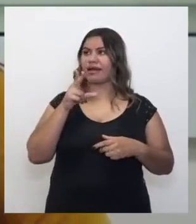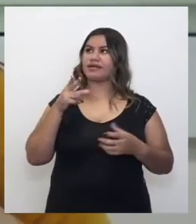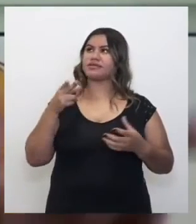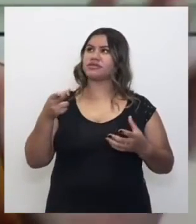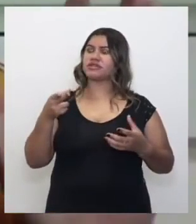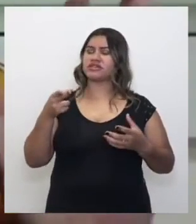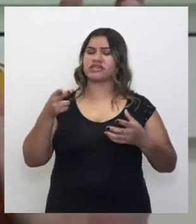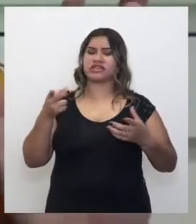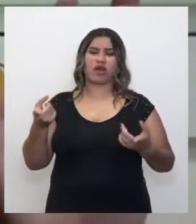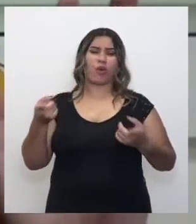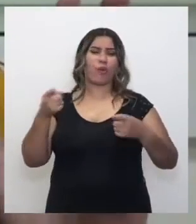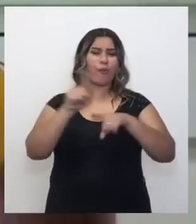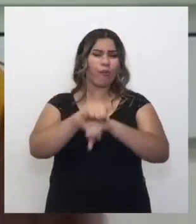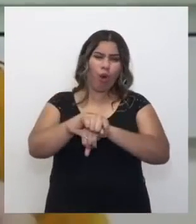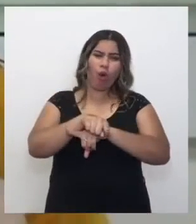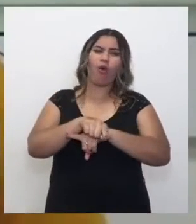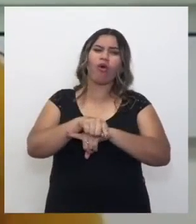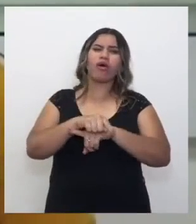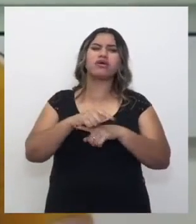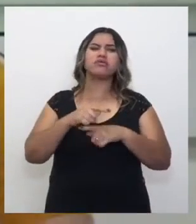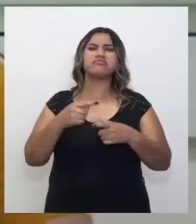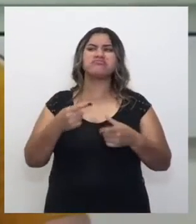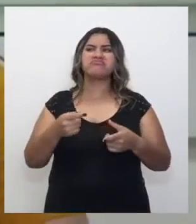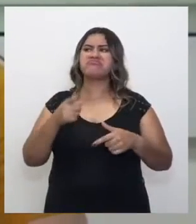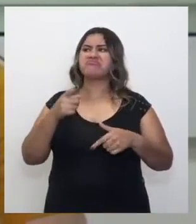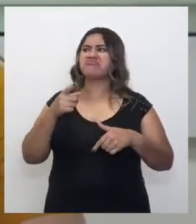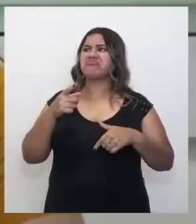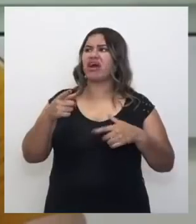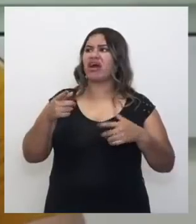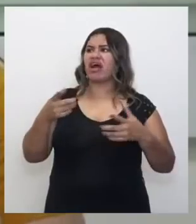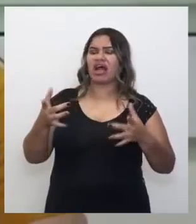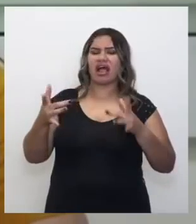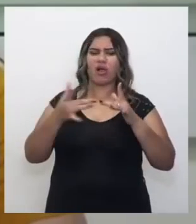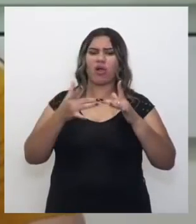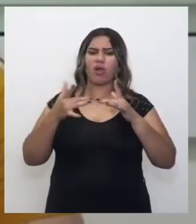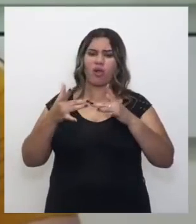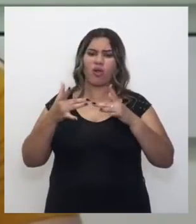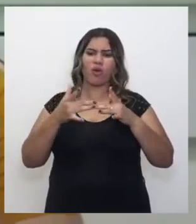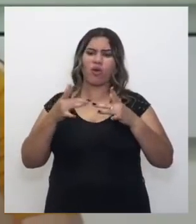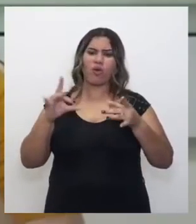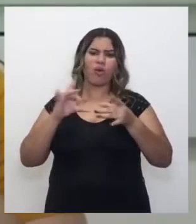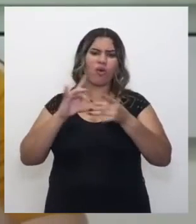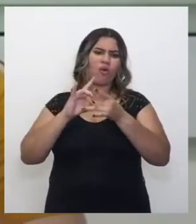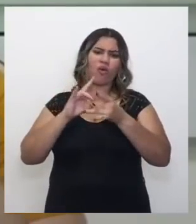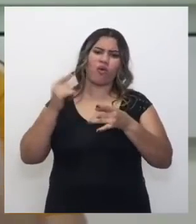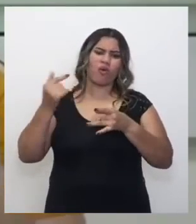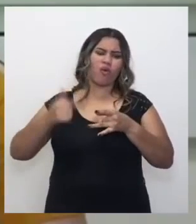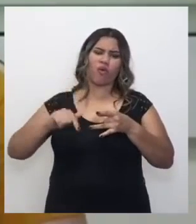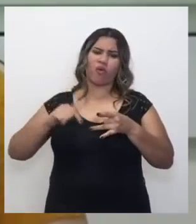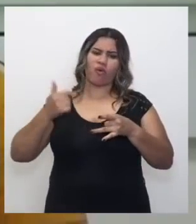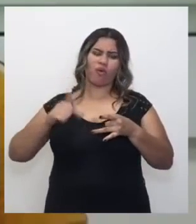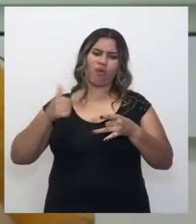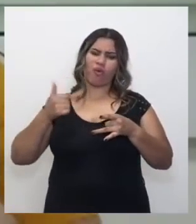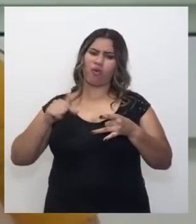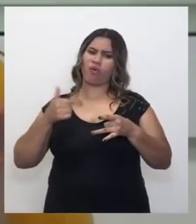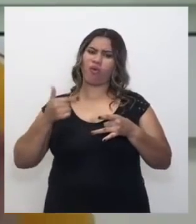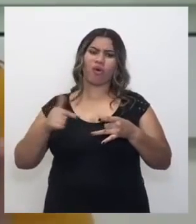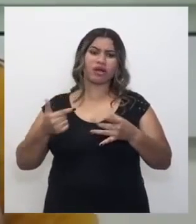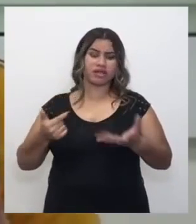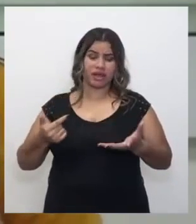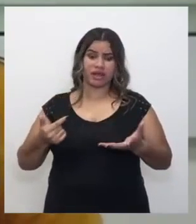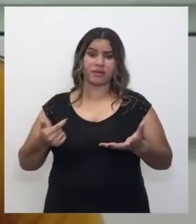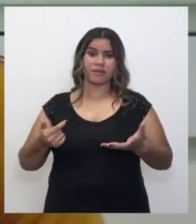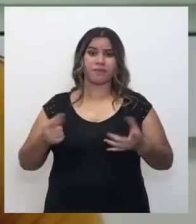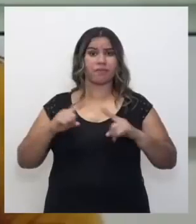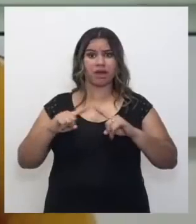coisas tão opostas, né? Que elas não têm absolutamente nenhuma conexão, nenhum ponto, né, de contato. E não